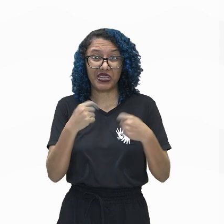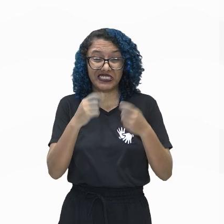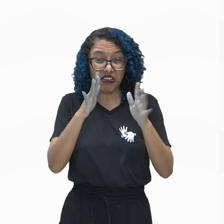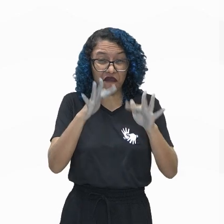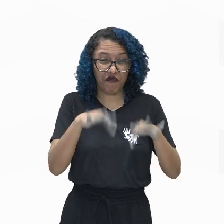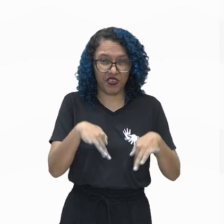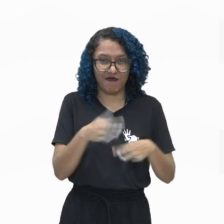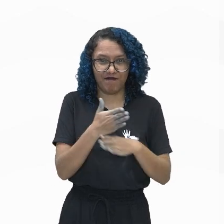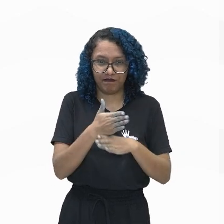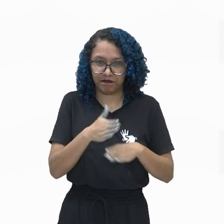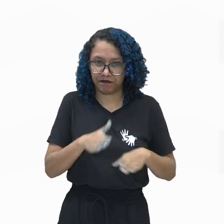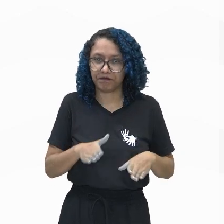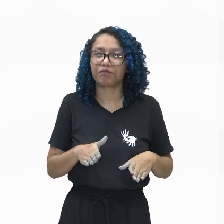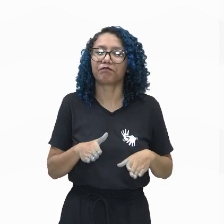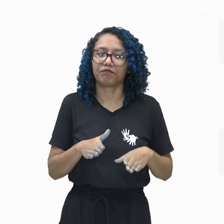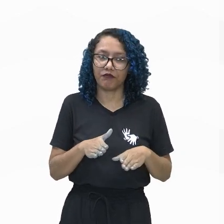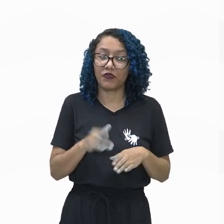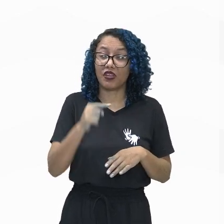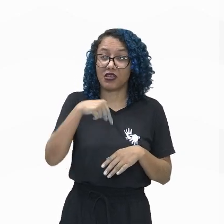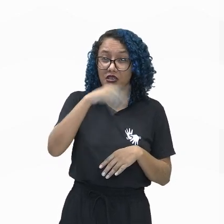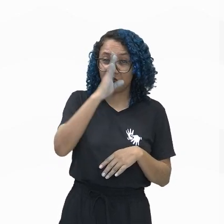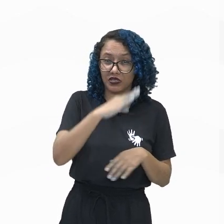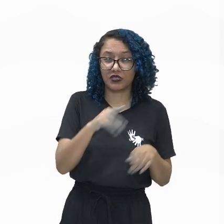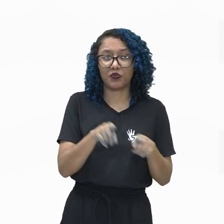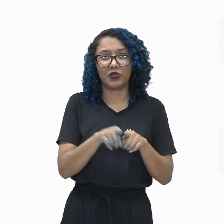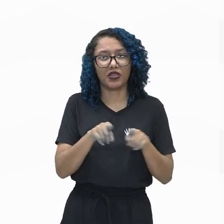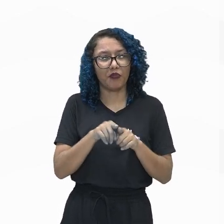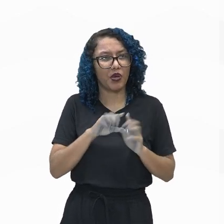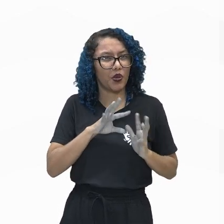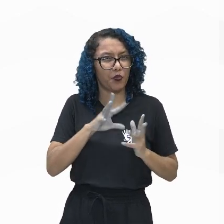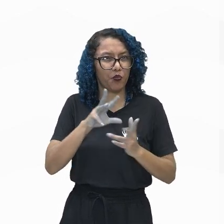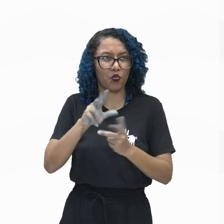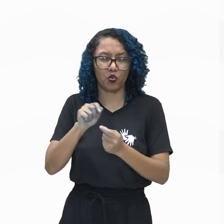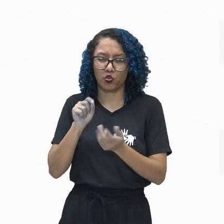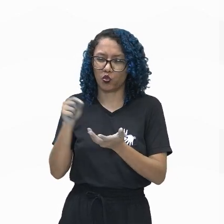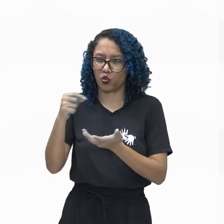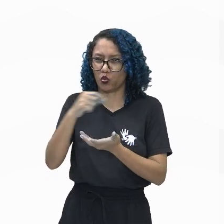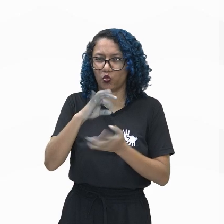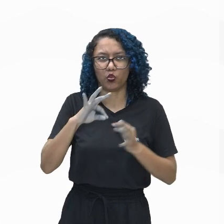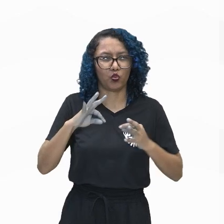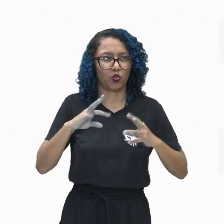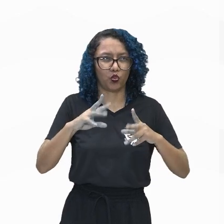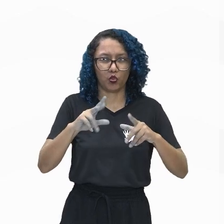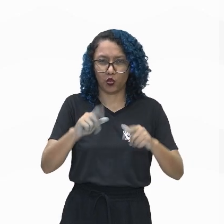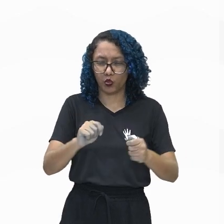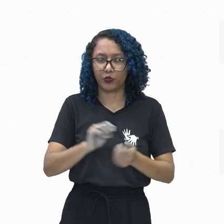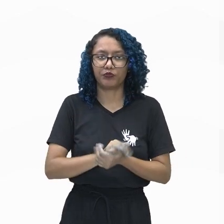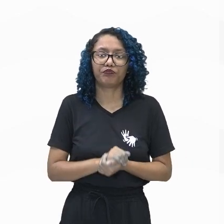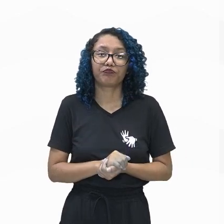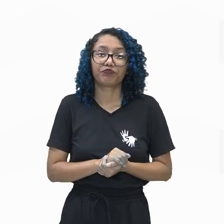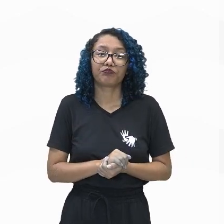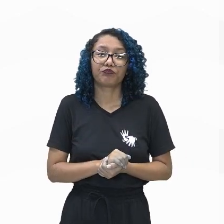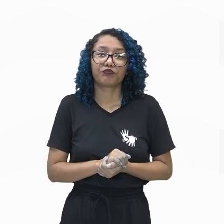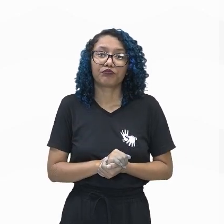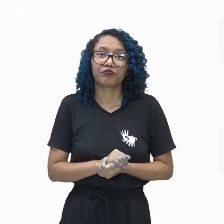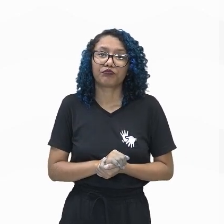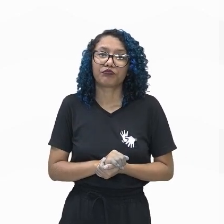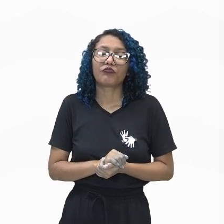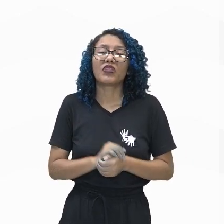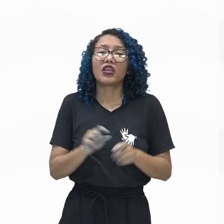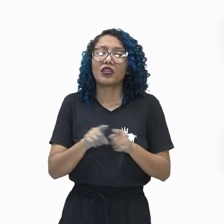pobreza, tá? Não só aqui no Brasil, mas no mundo como um todo. Importante dizer que existem reuniões ao longo do